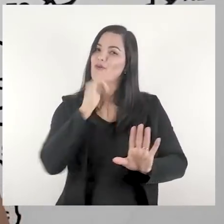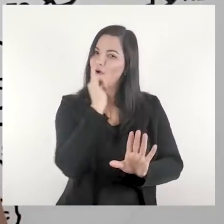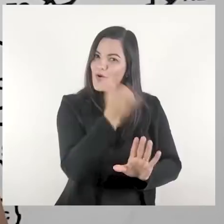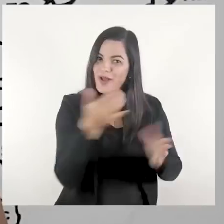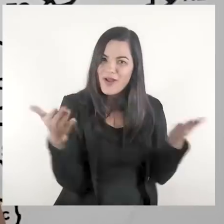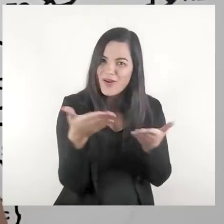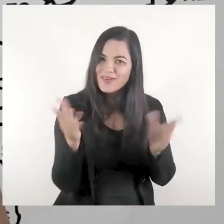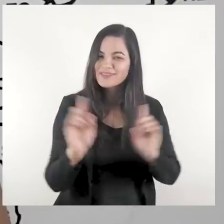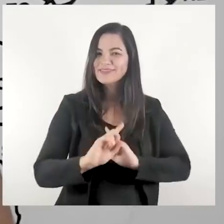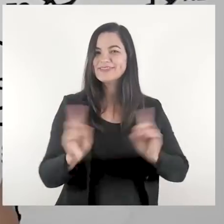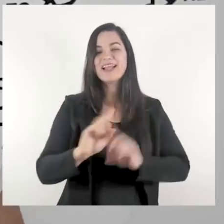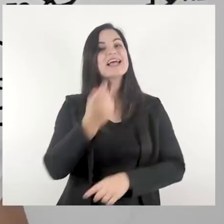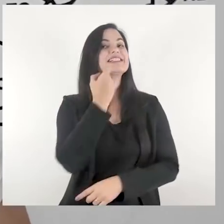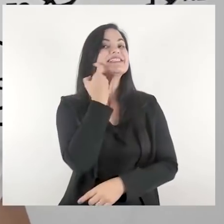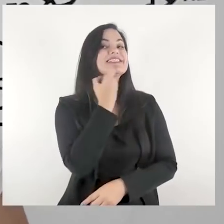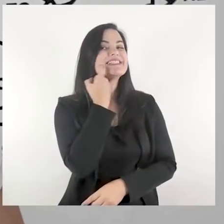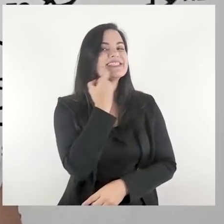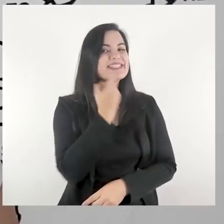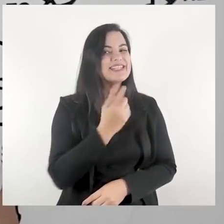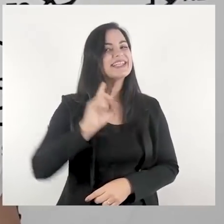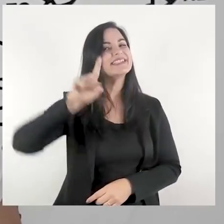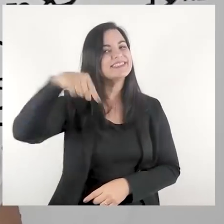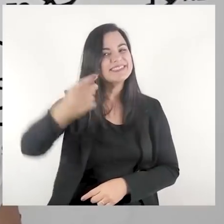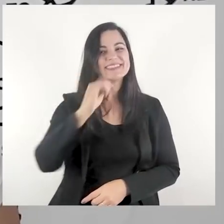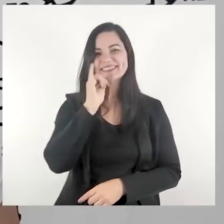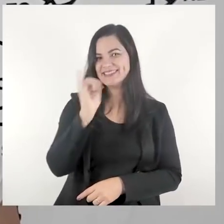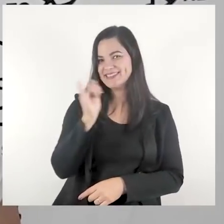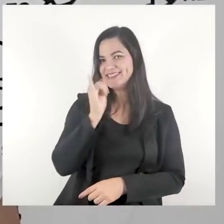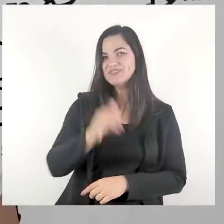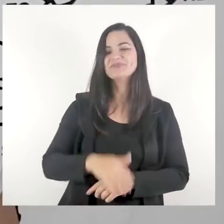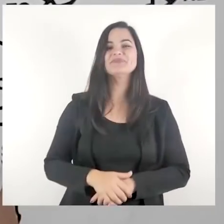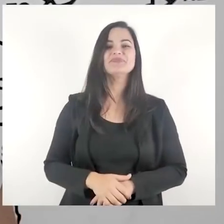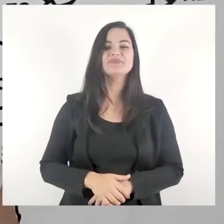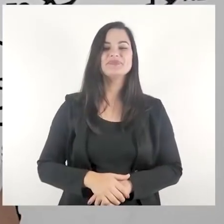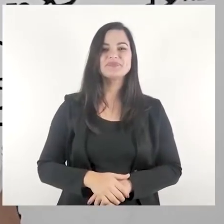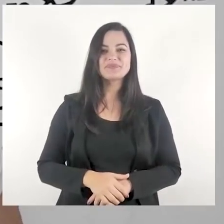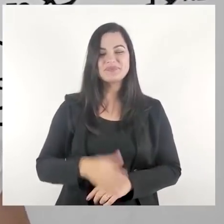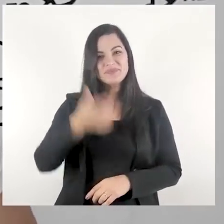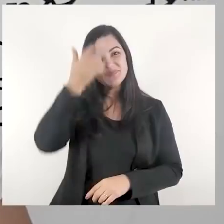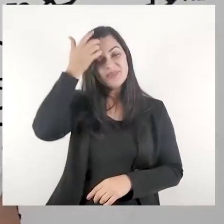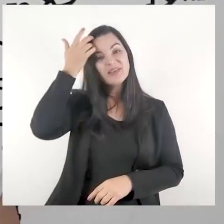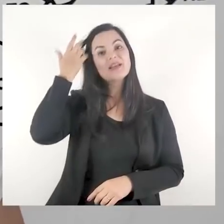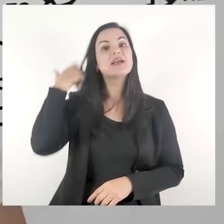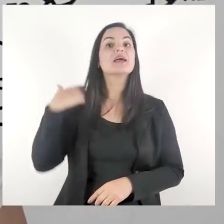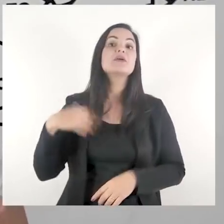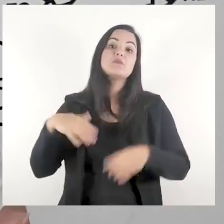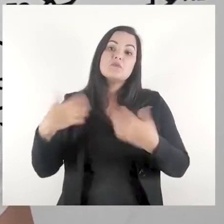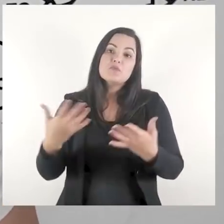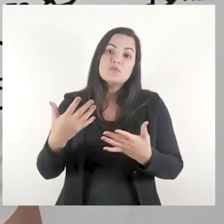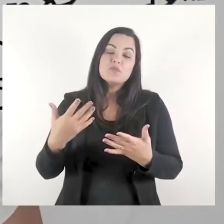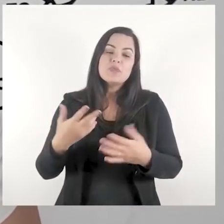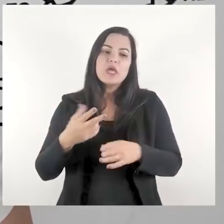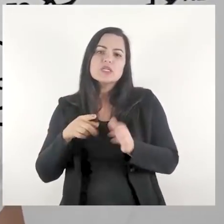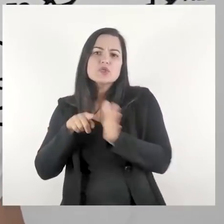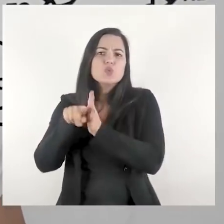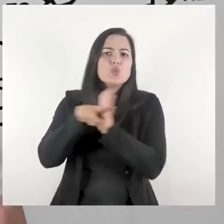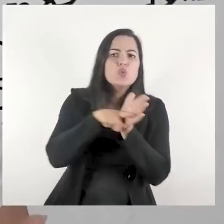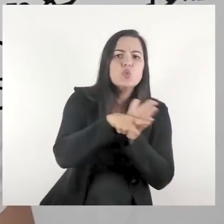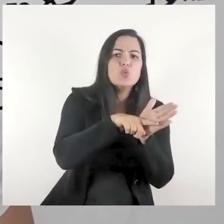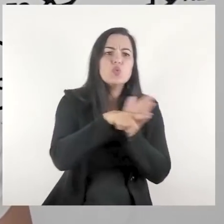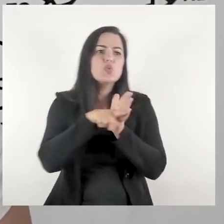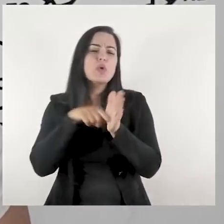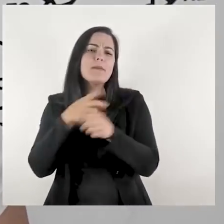eu te contar na sexta-feira, quando nós falarmos sobre as curiosidades. Então, com essa exploração, com